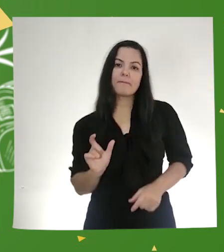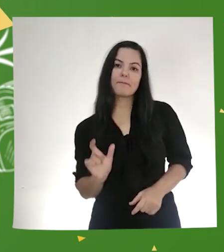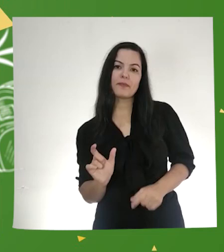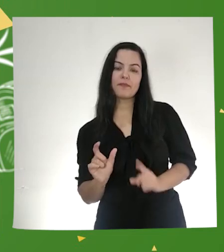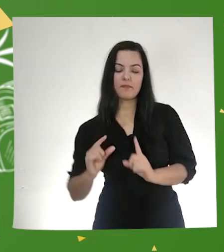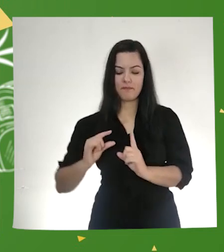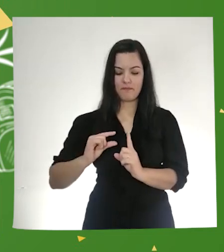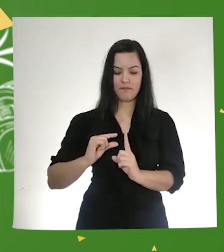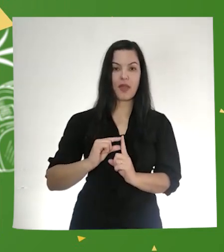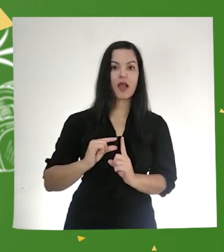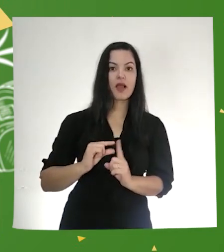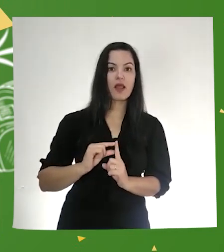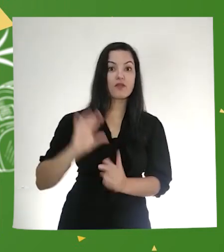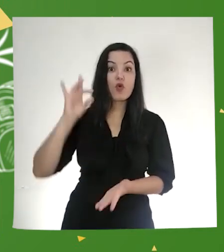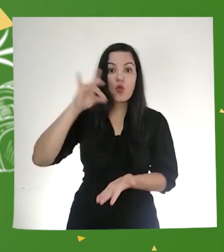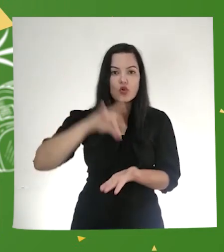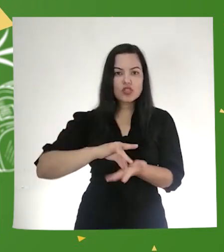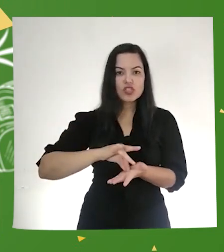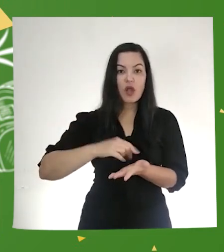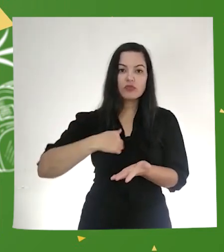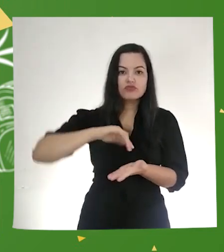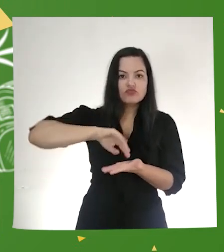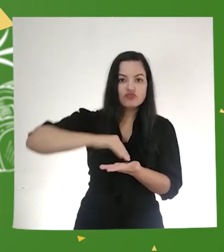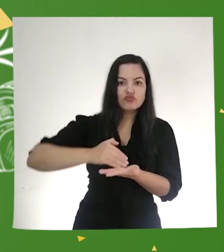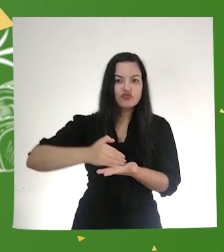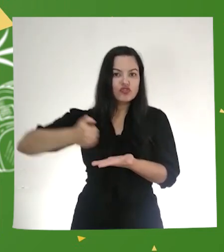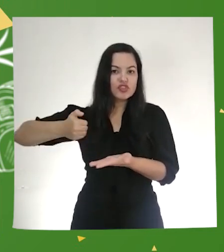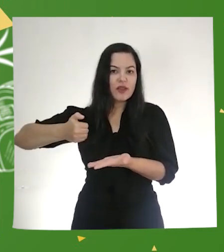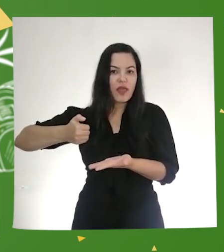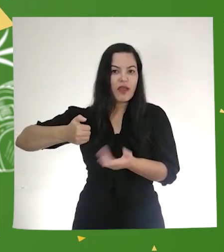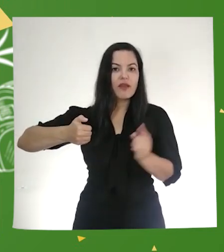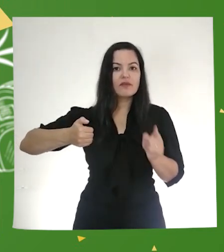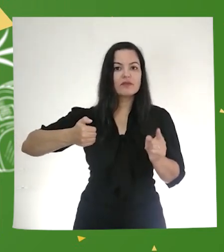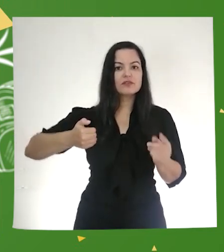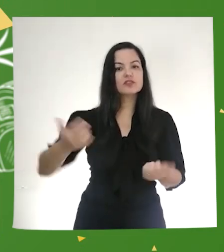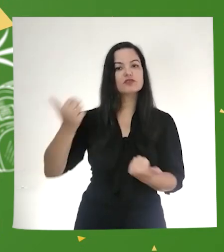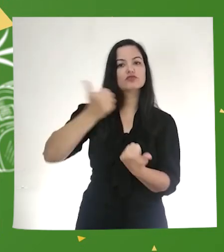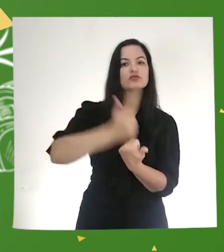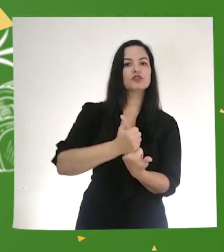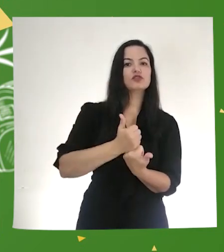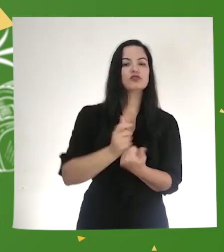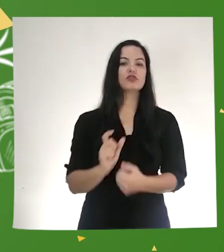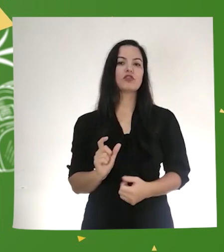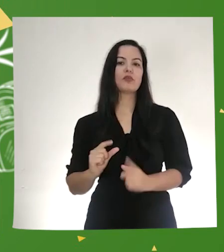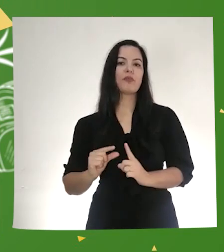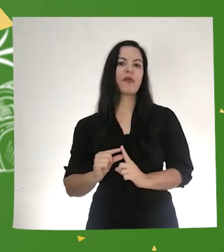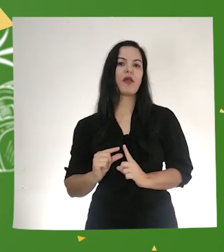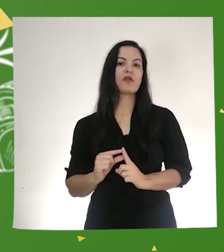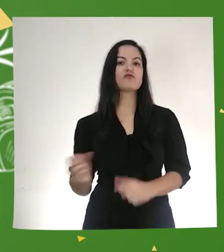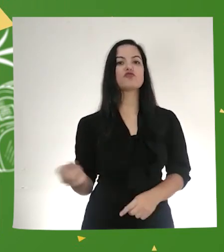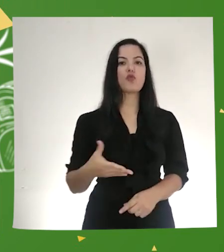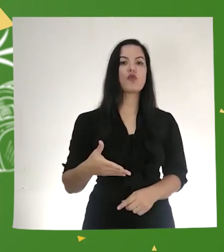da parlenda original que eu te desafio a